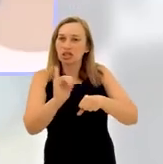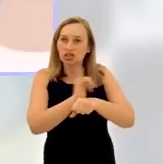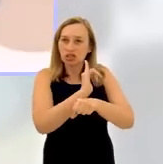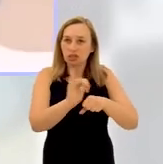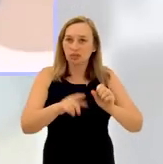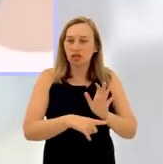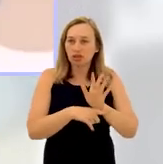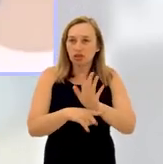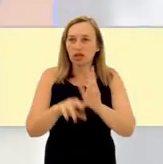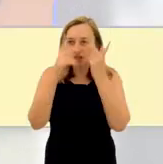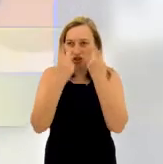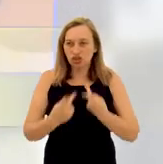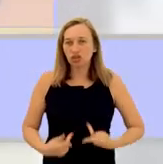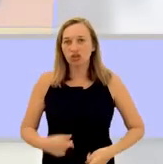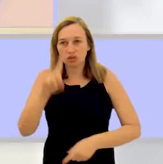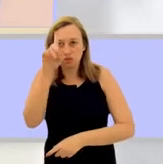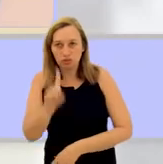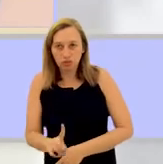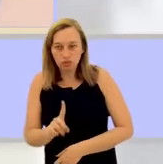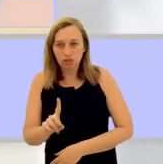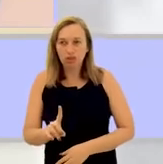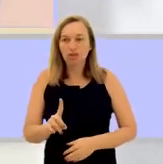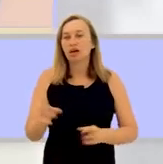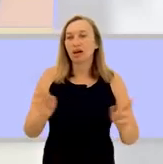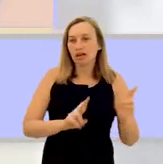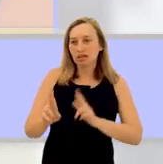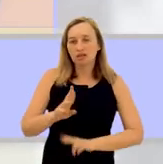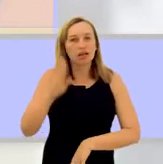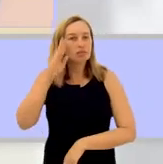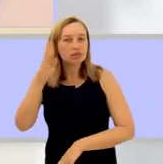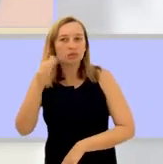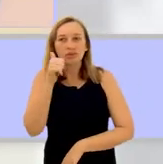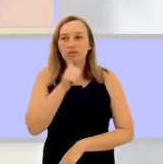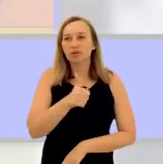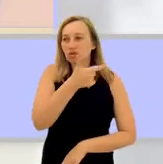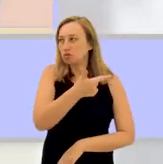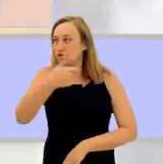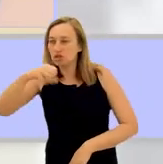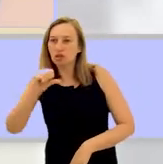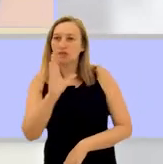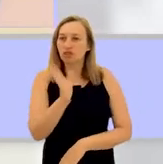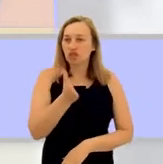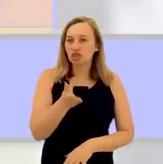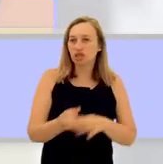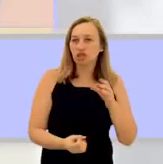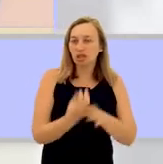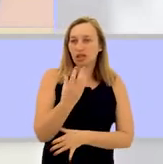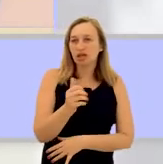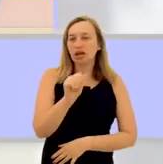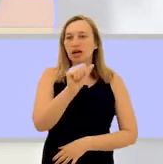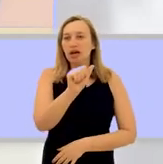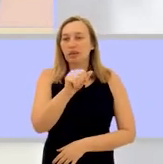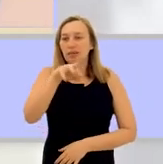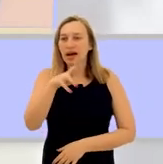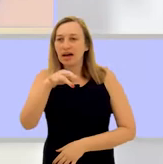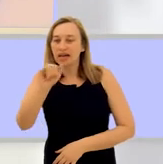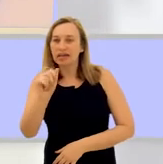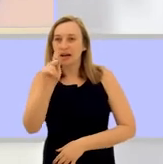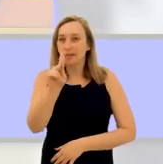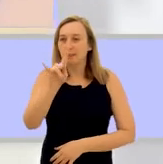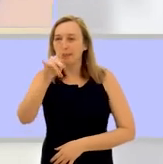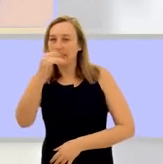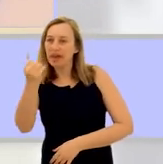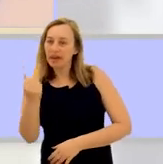problemas relacionados aos direitos humanos, especialmente para relacionados às mulheres. Então, a gente, em 2019, já tinha idealizado Maria da Penha